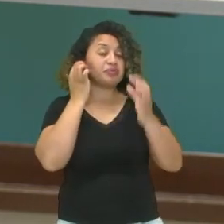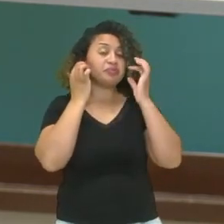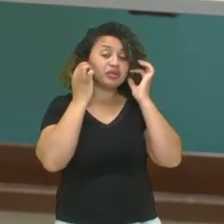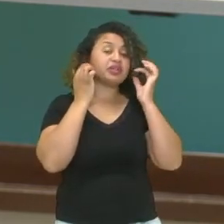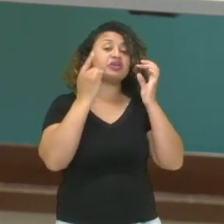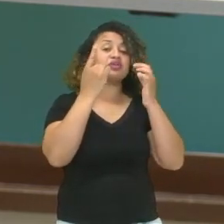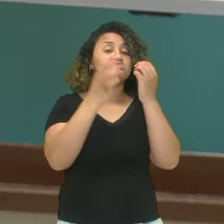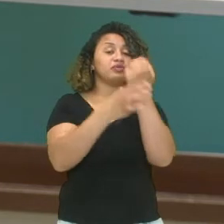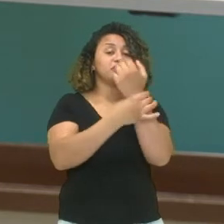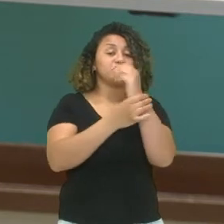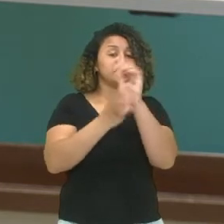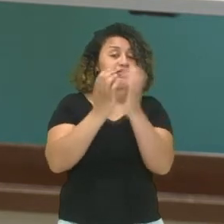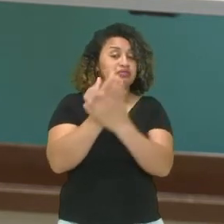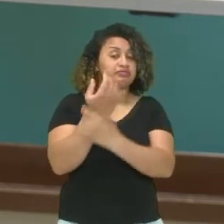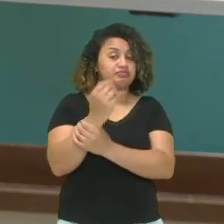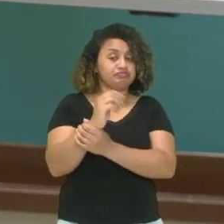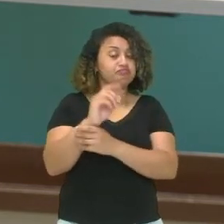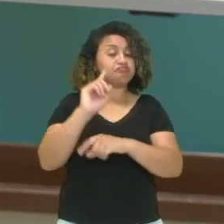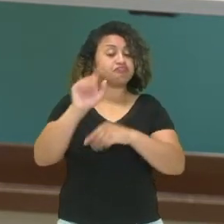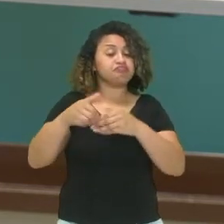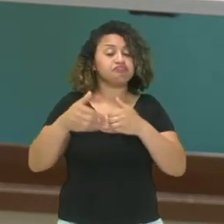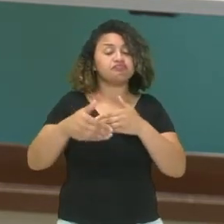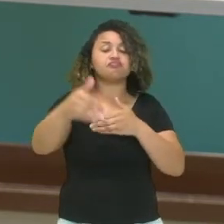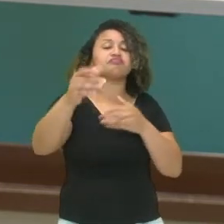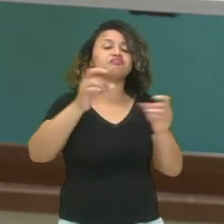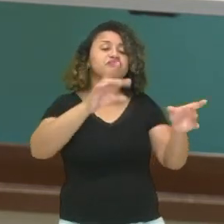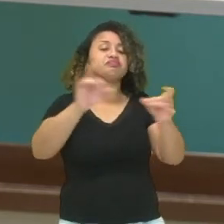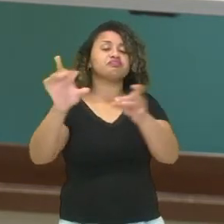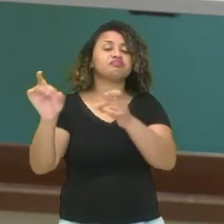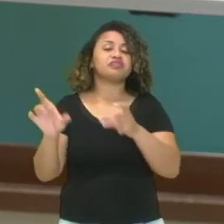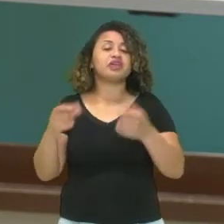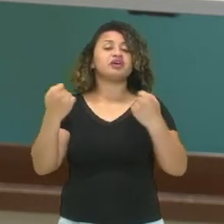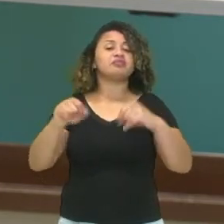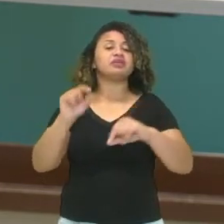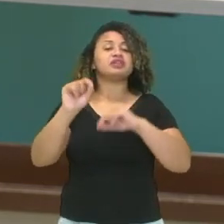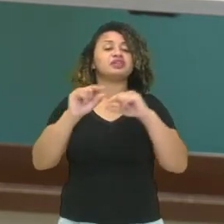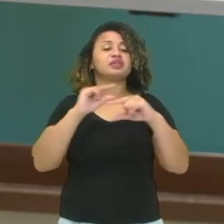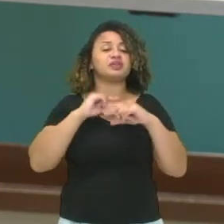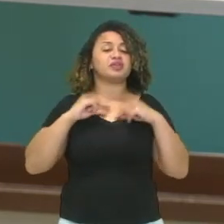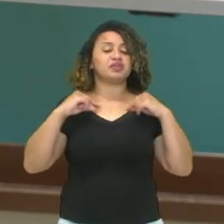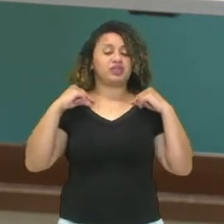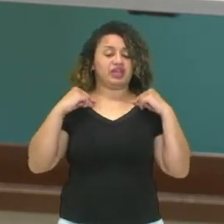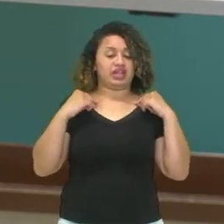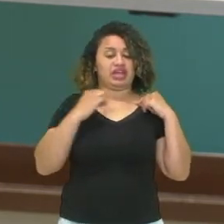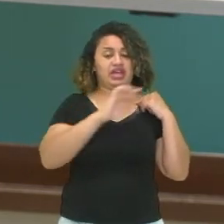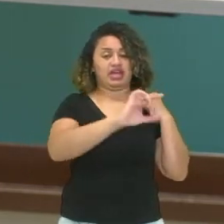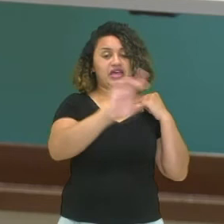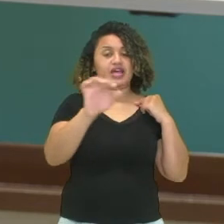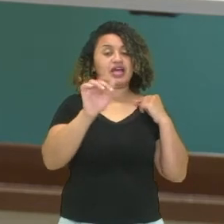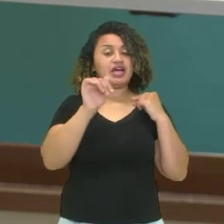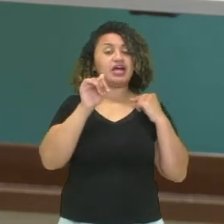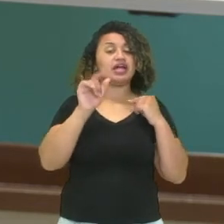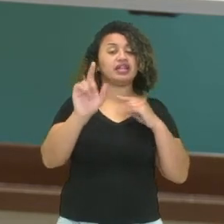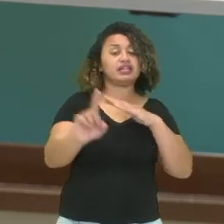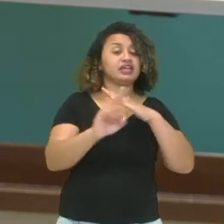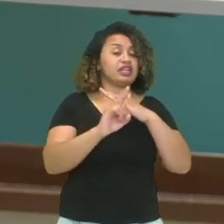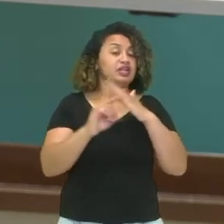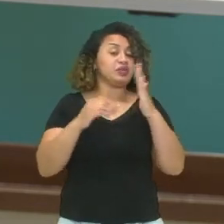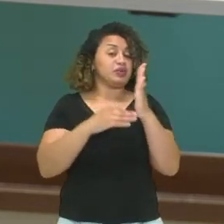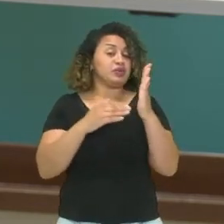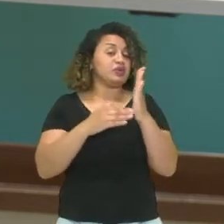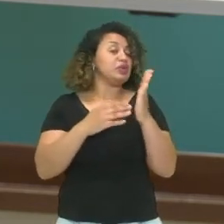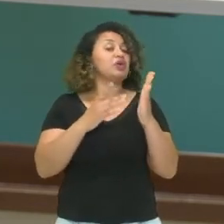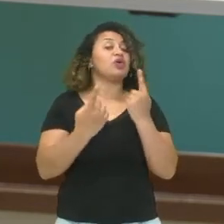pulseira. O restante das vendas deve ser um colar por cliente no mínimo. Qual é o total